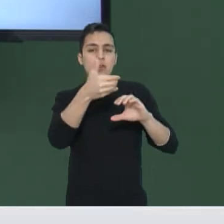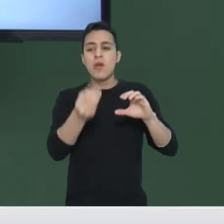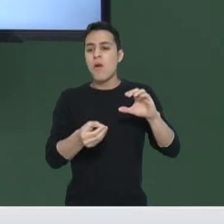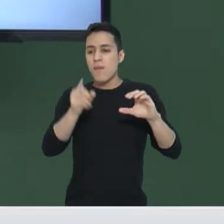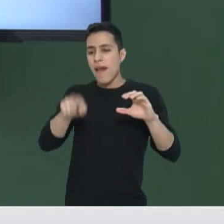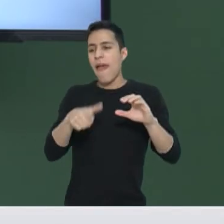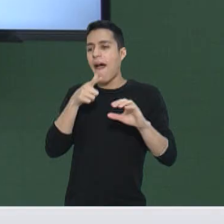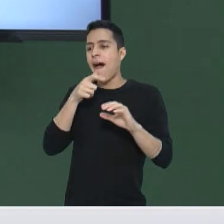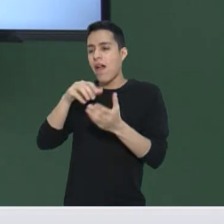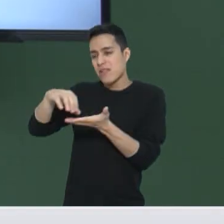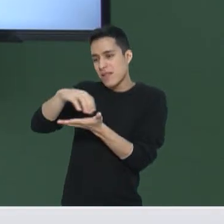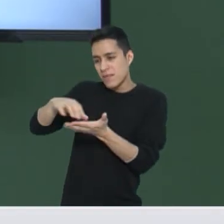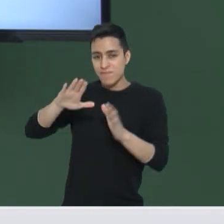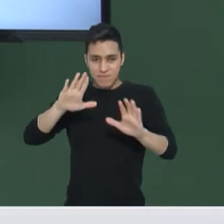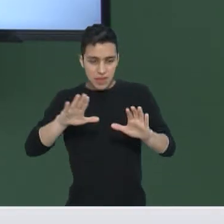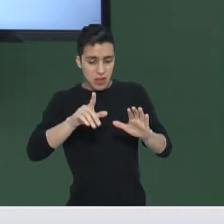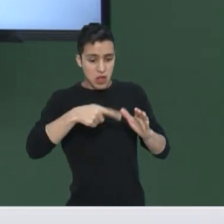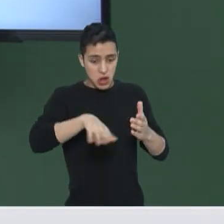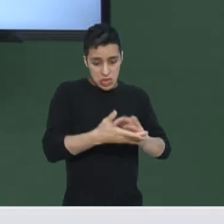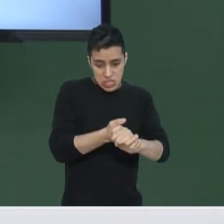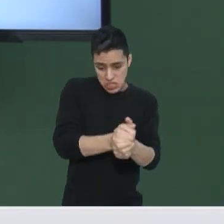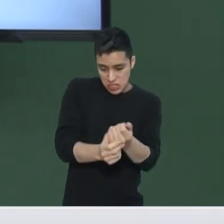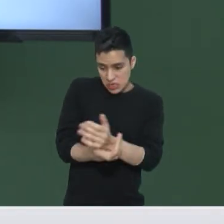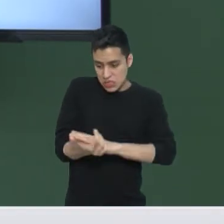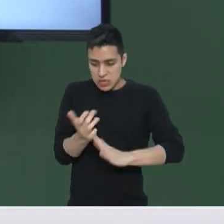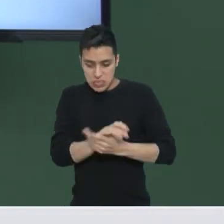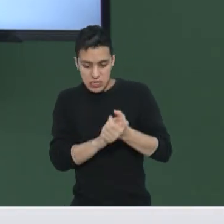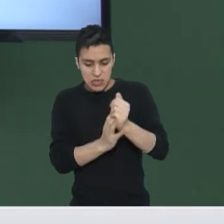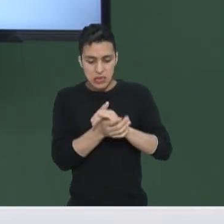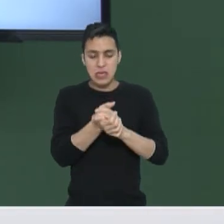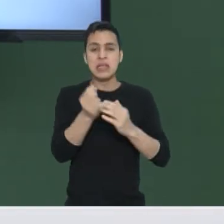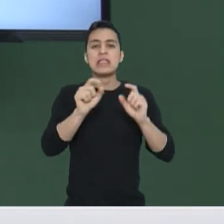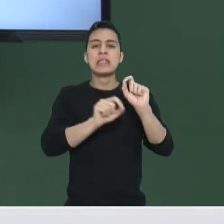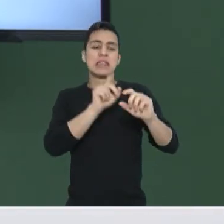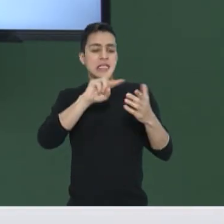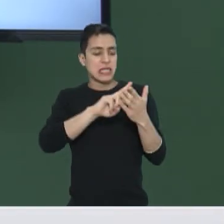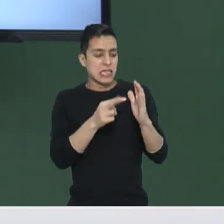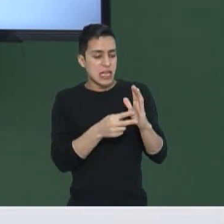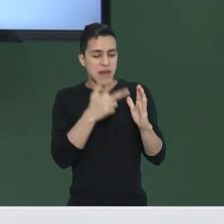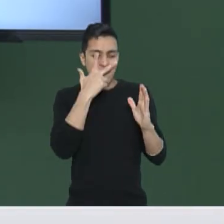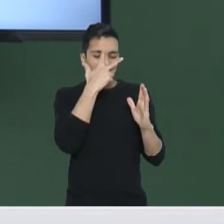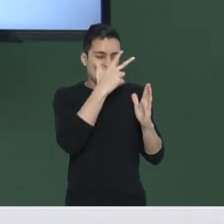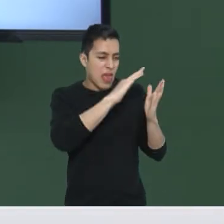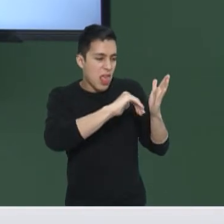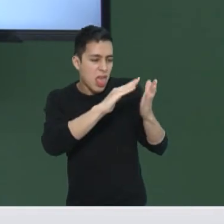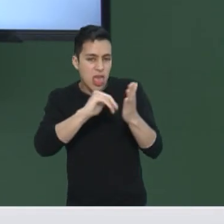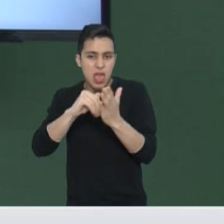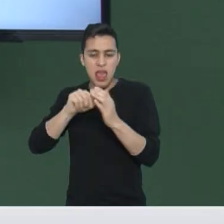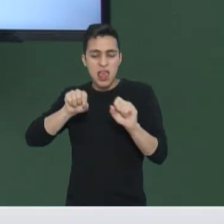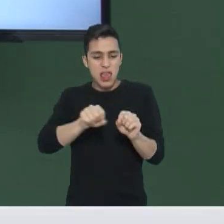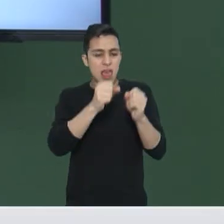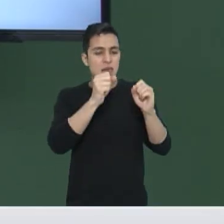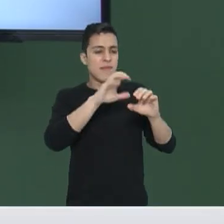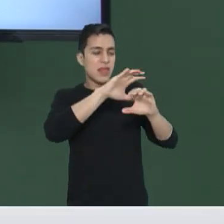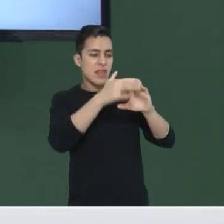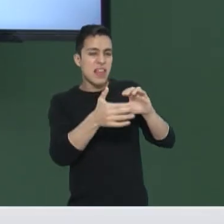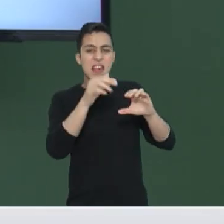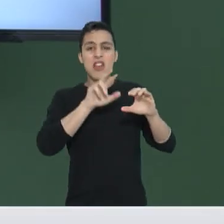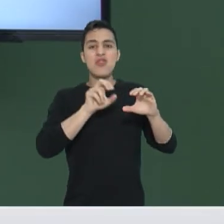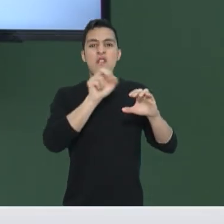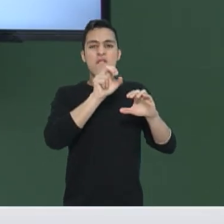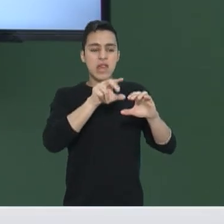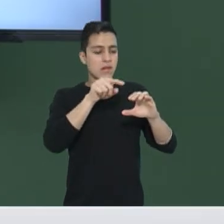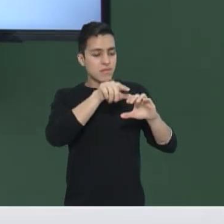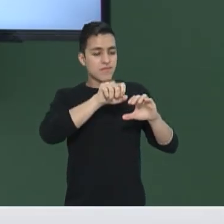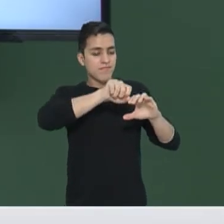água e sabão. Então, quando nós lavamos nossa mão com água e sabão, nós estamos retirando esse escudo do vírus. Retirando o